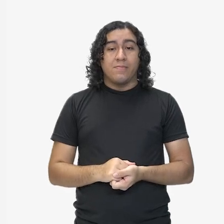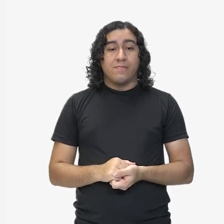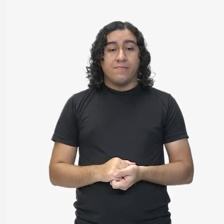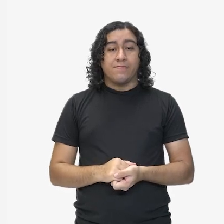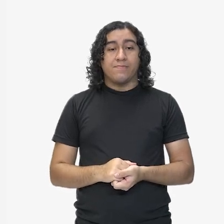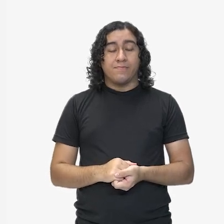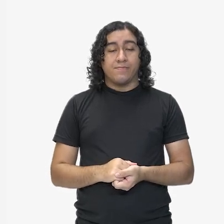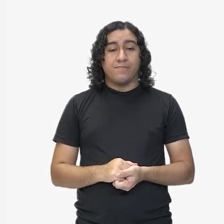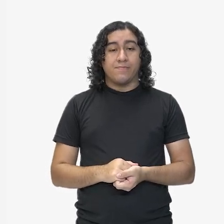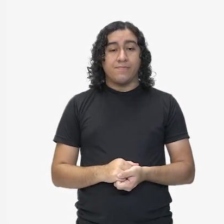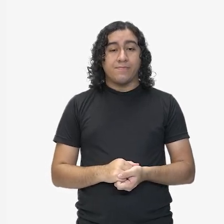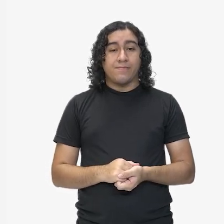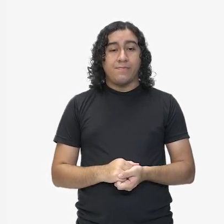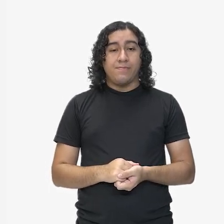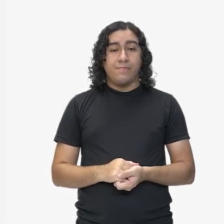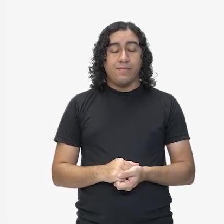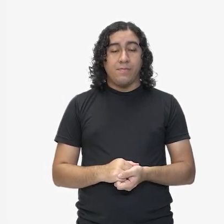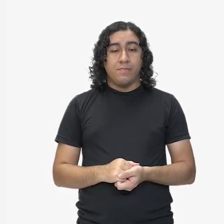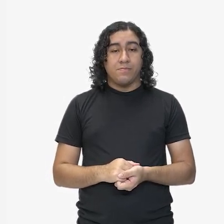E